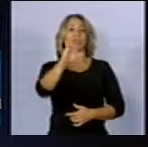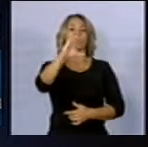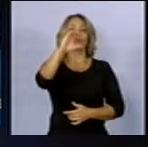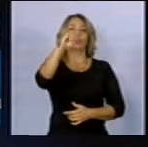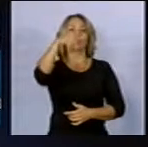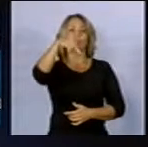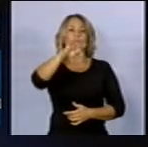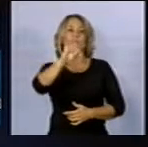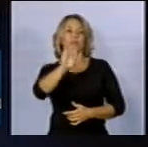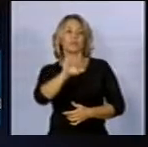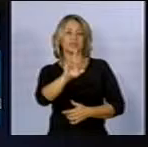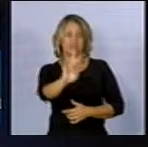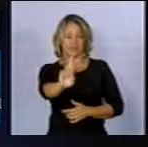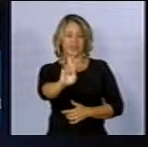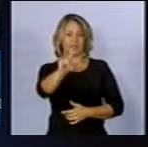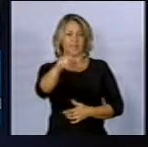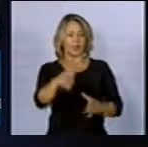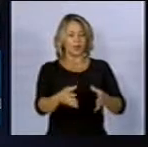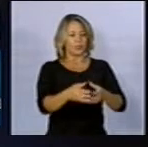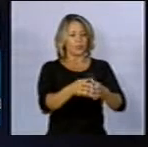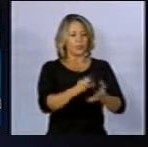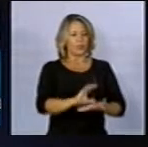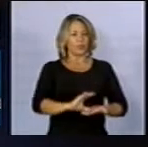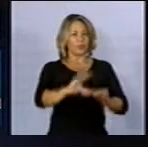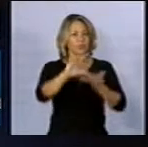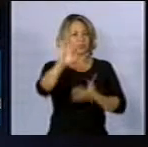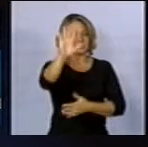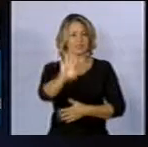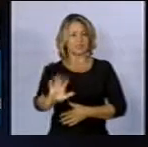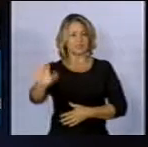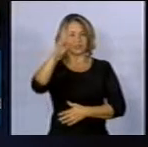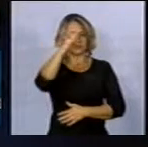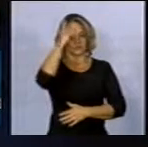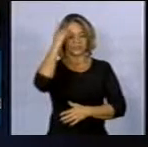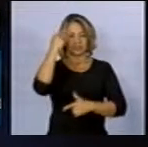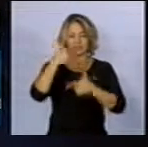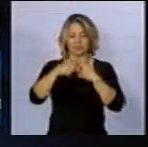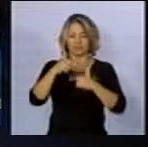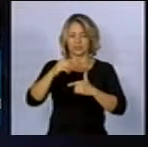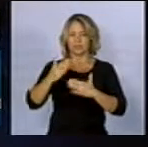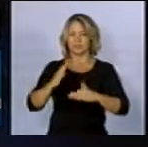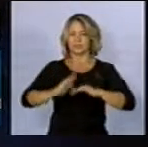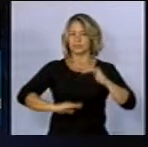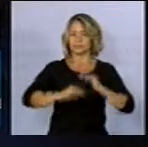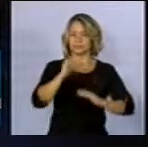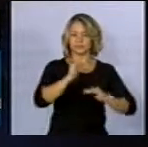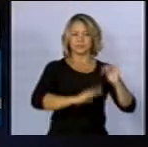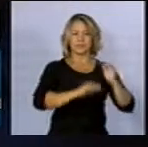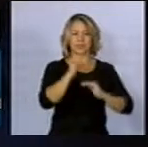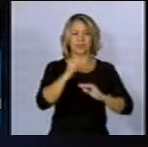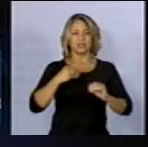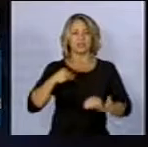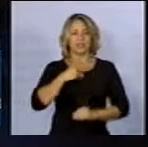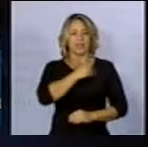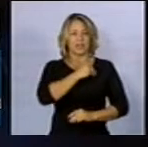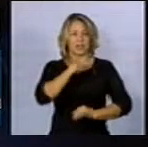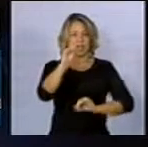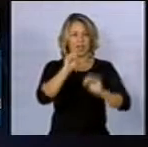né o conté é o Conselho Nacional de técnicos em radiologia é uma